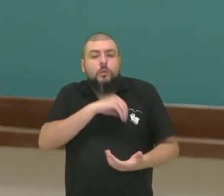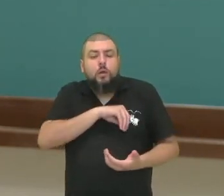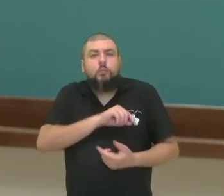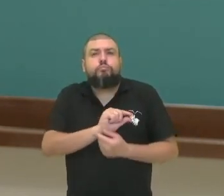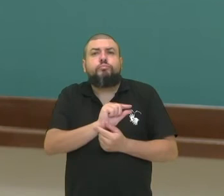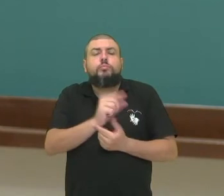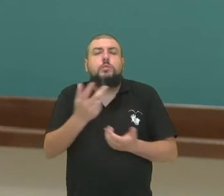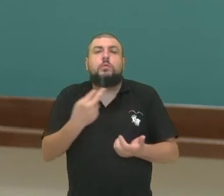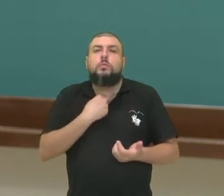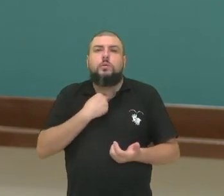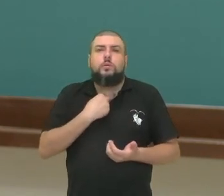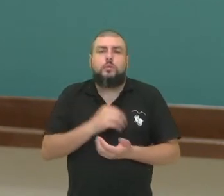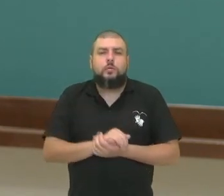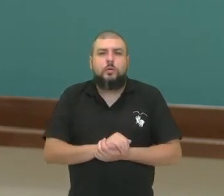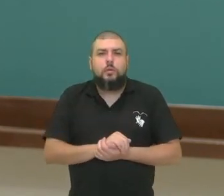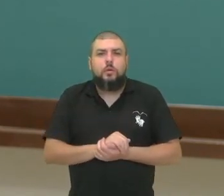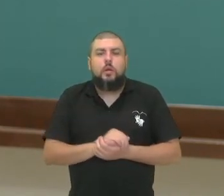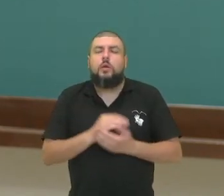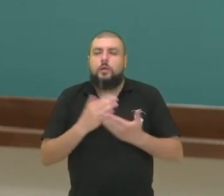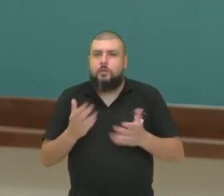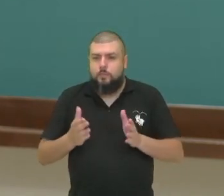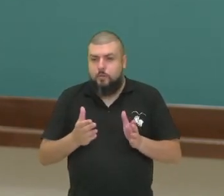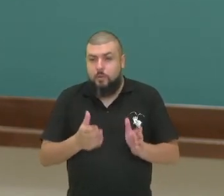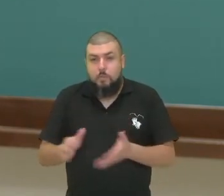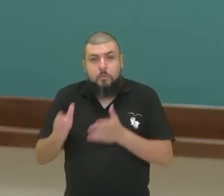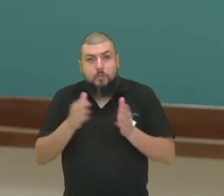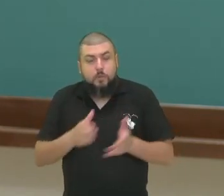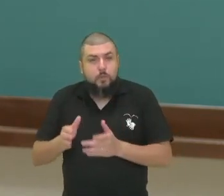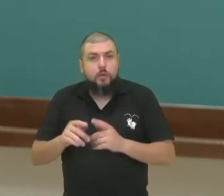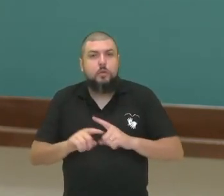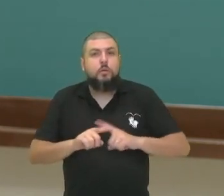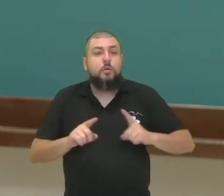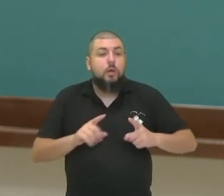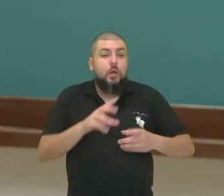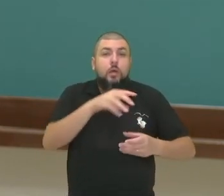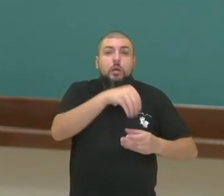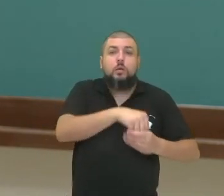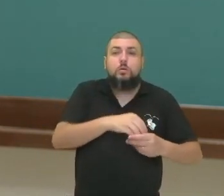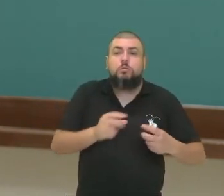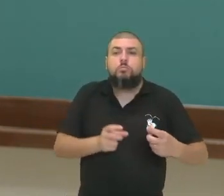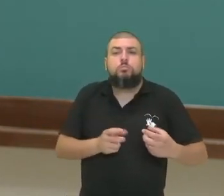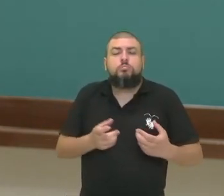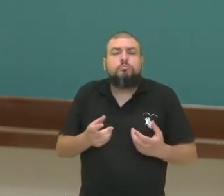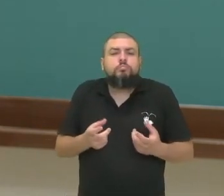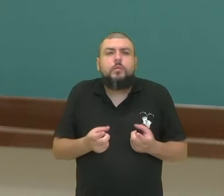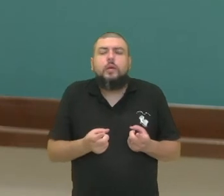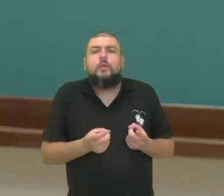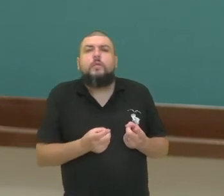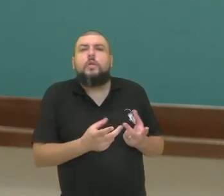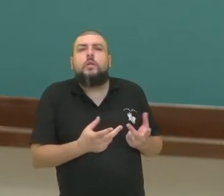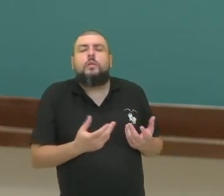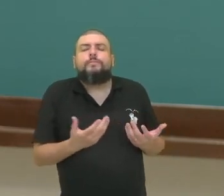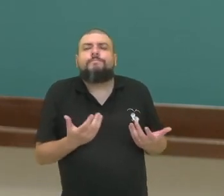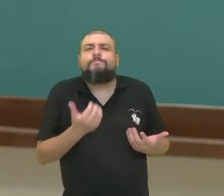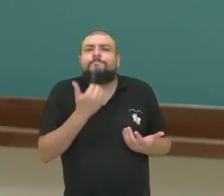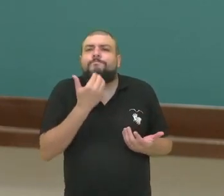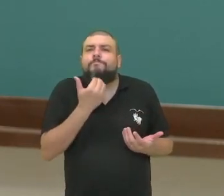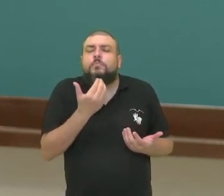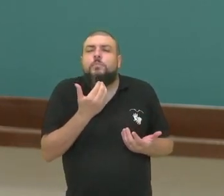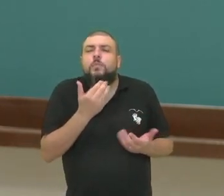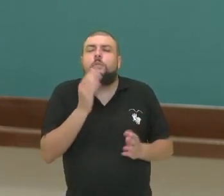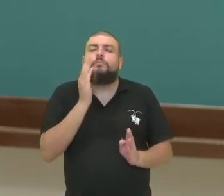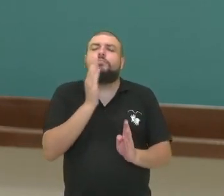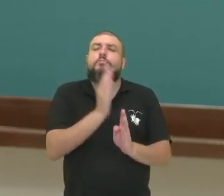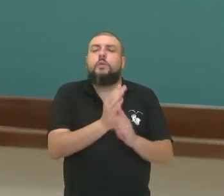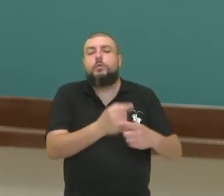não conseguia comprar. As empresas produziam, mas não tinham para quem vender dentro do território brasileiro. Isso, consequência do arroucho